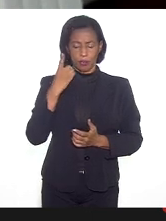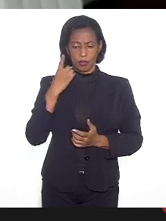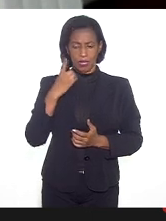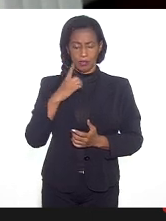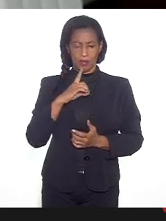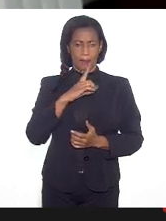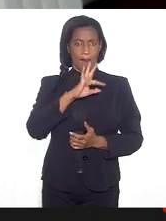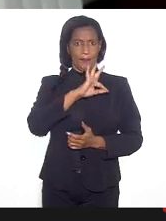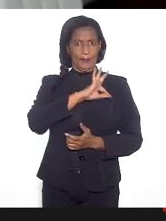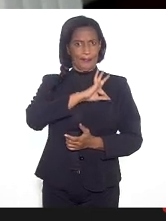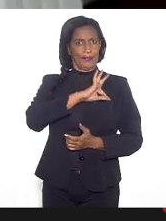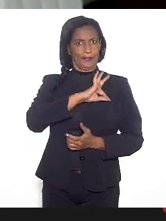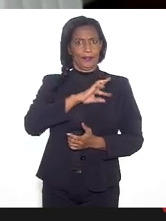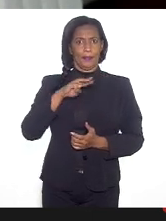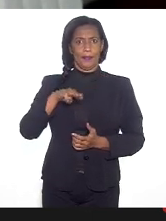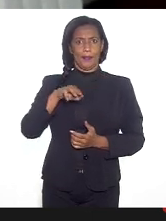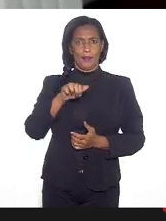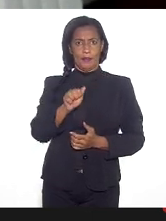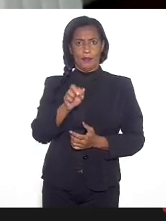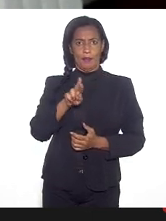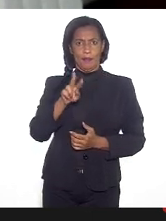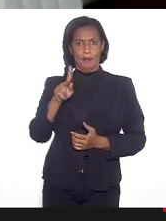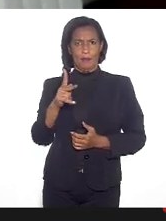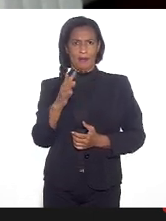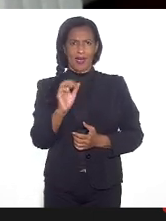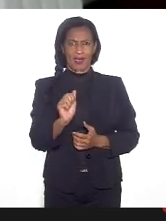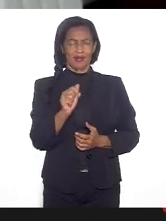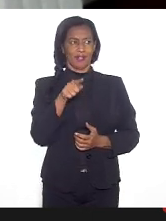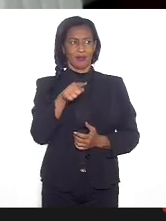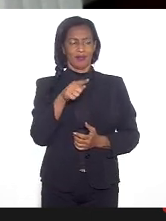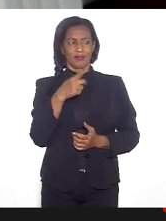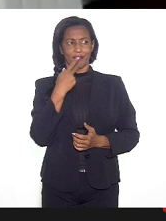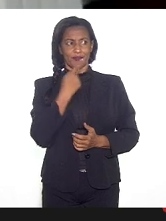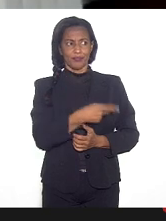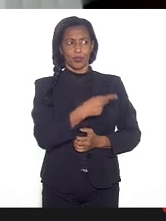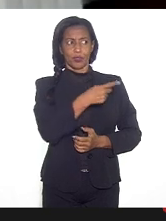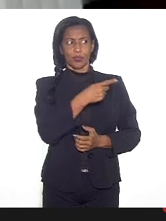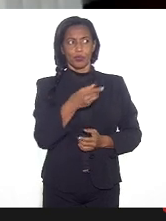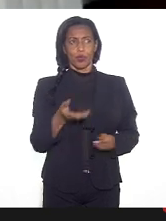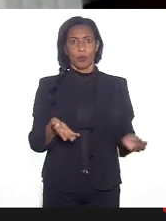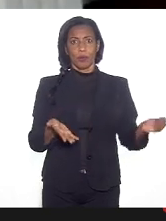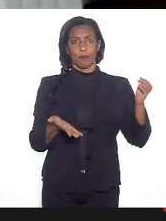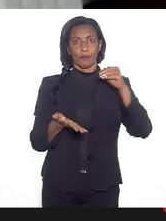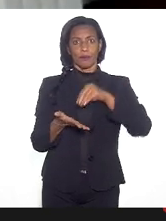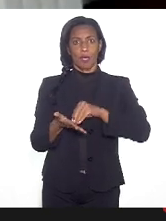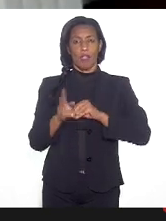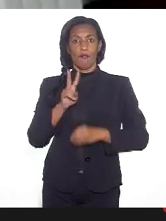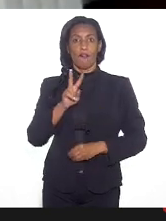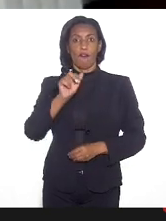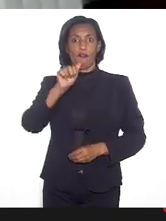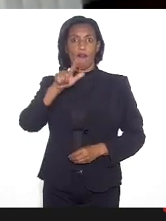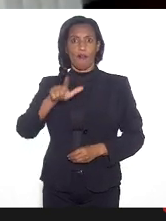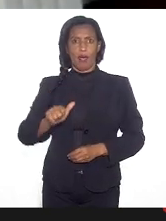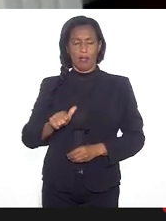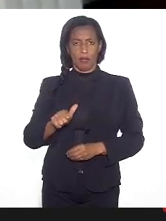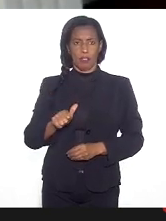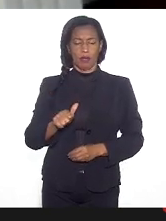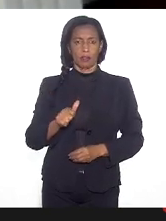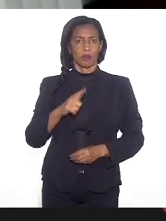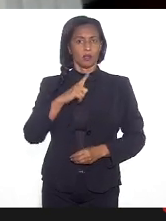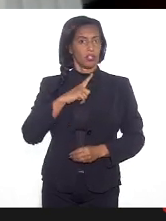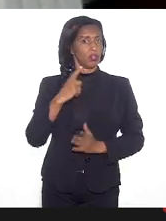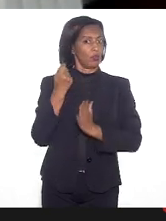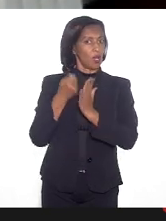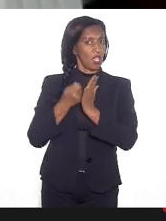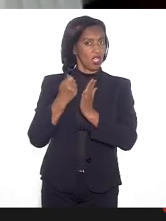fez uma importante menção à questão da reposição das vagas, que era prevista no